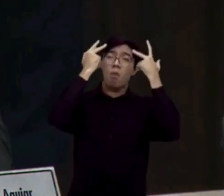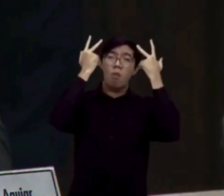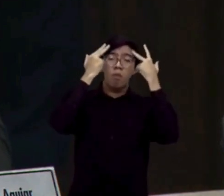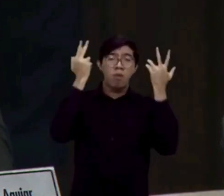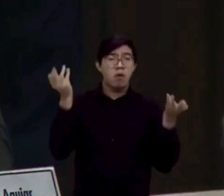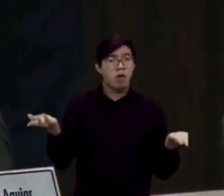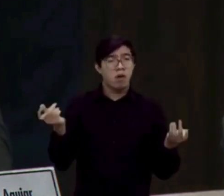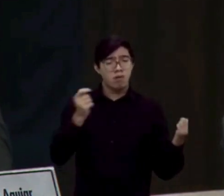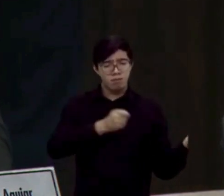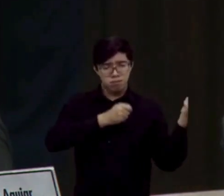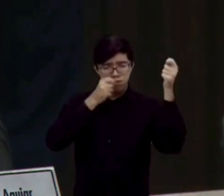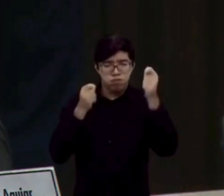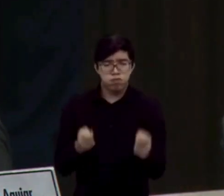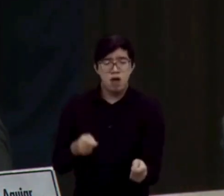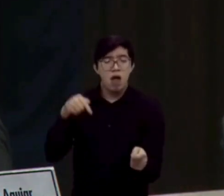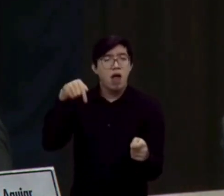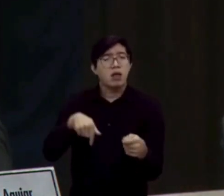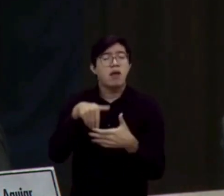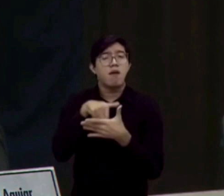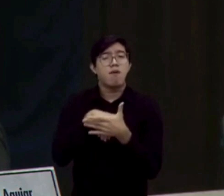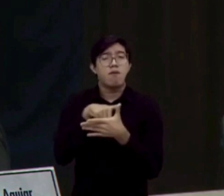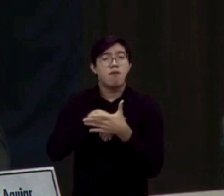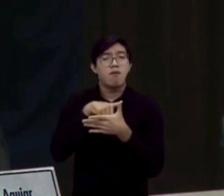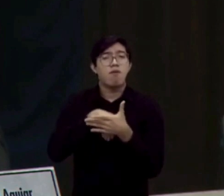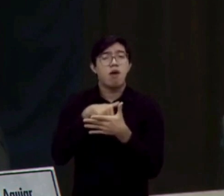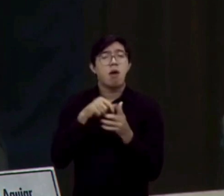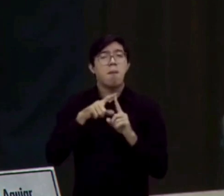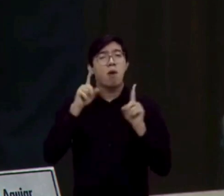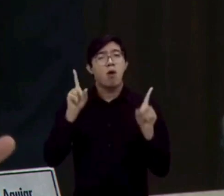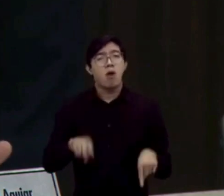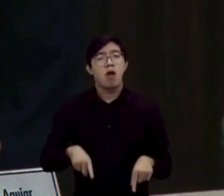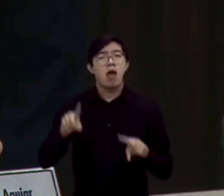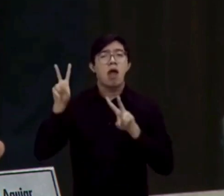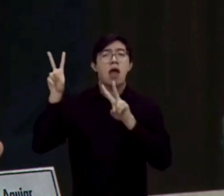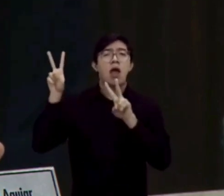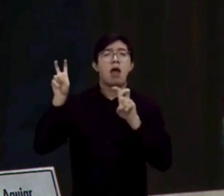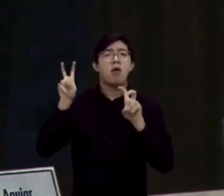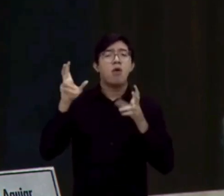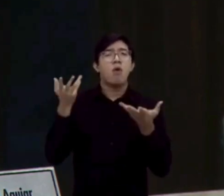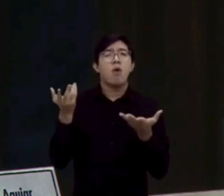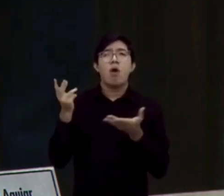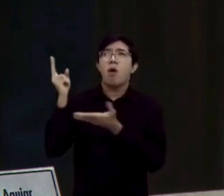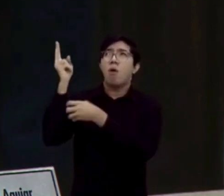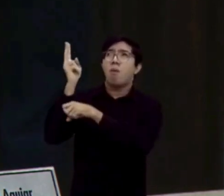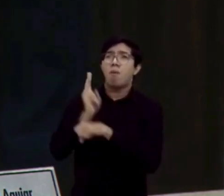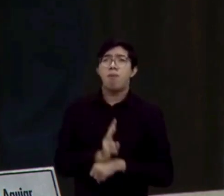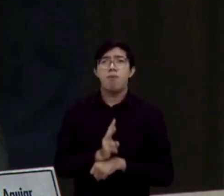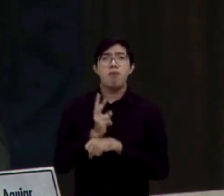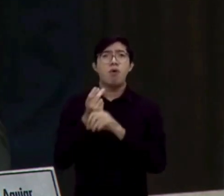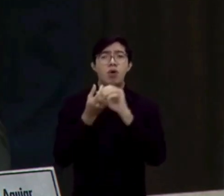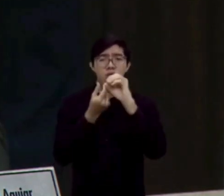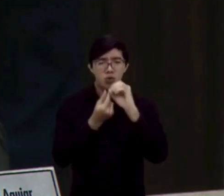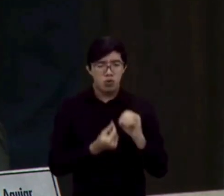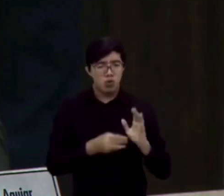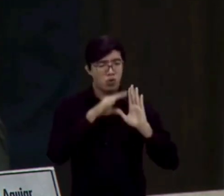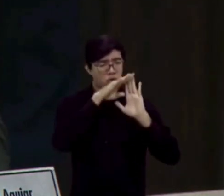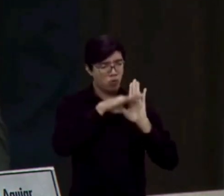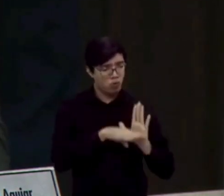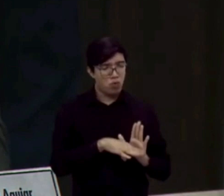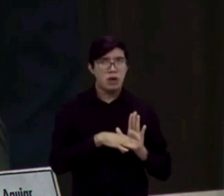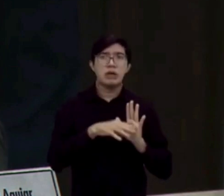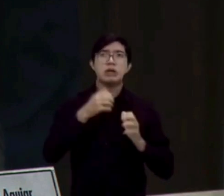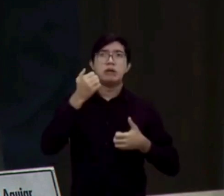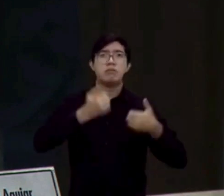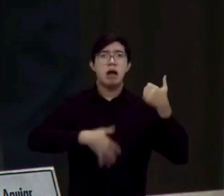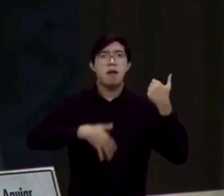cheguem matérias desse peso aqui na casa, falando de orçamentos dessa envergadura, e a gente não tenha um técnico que